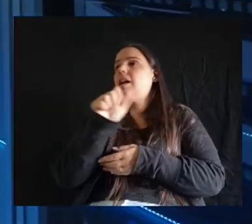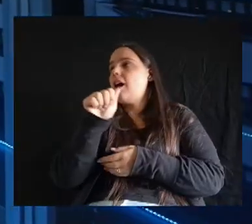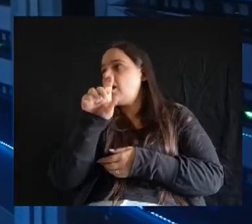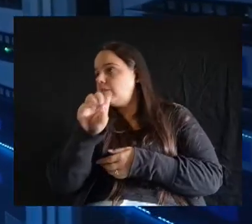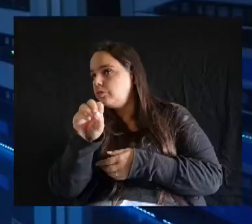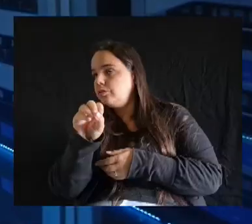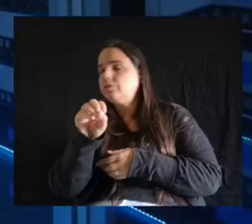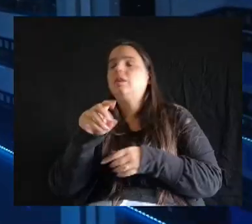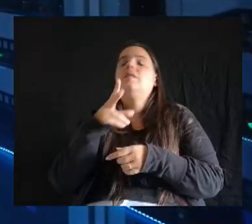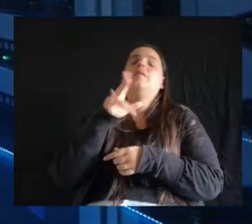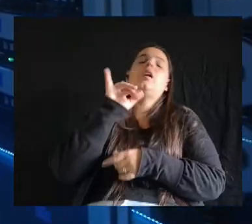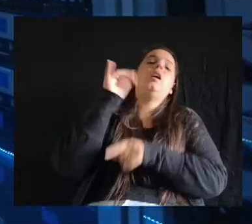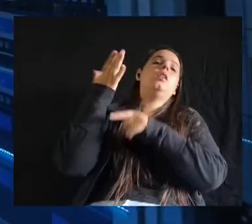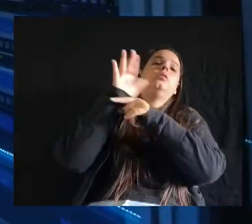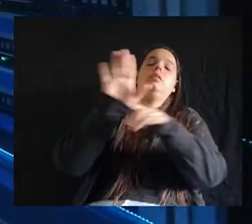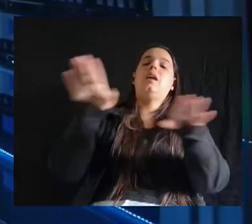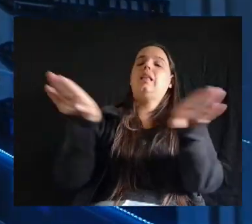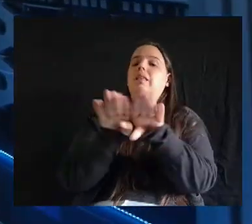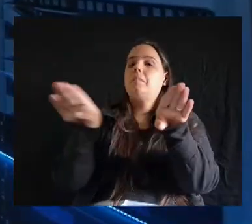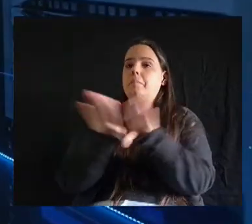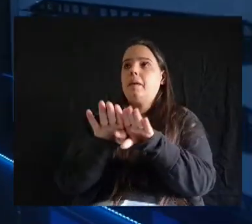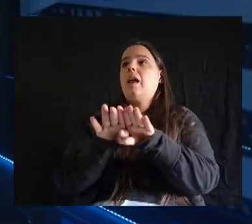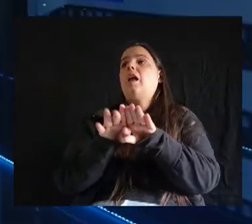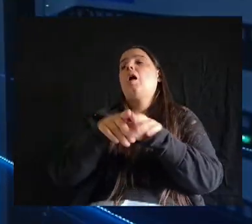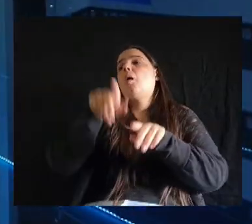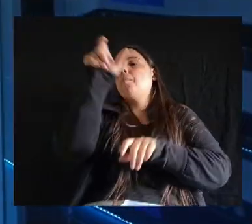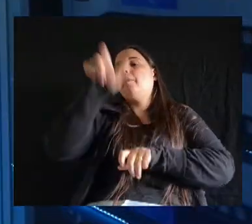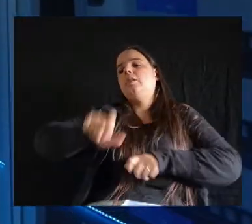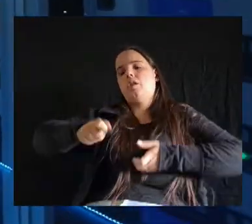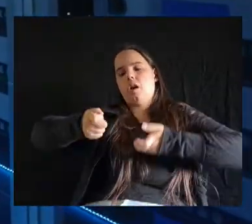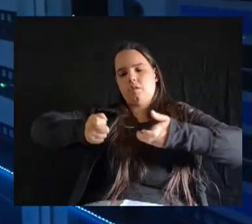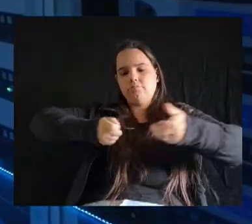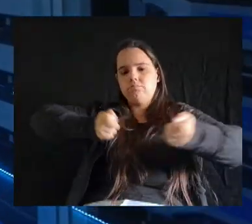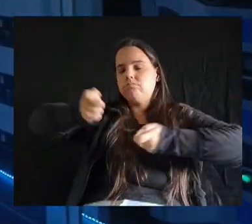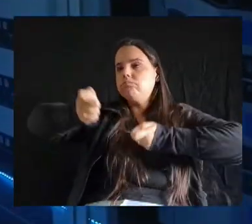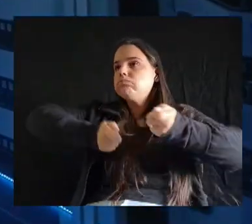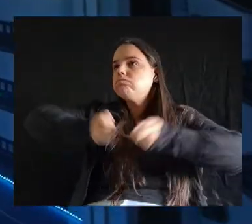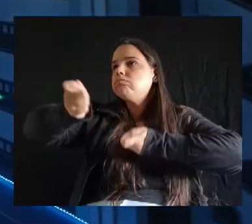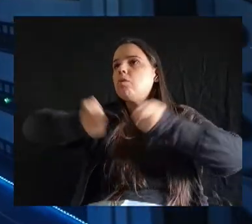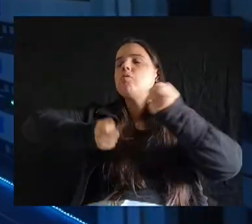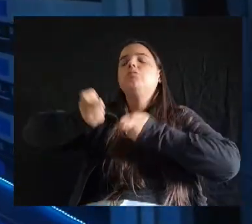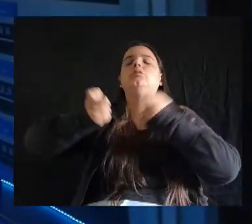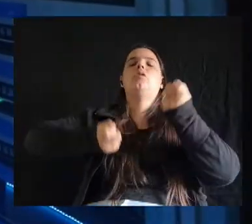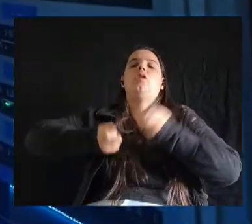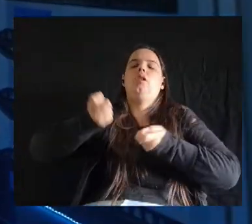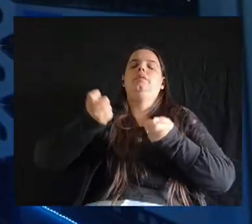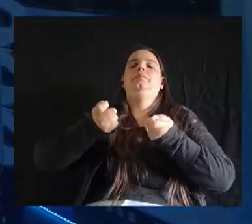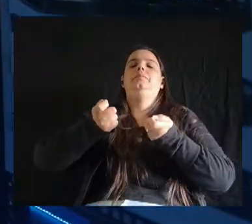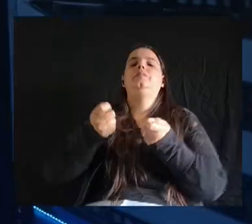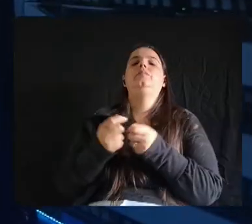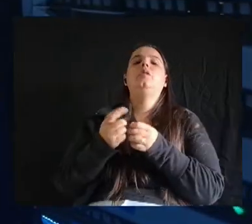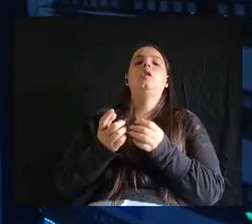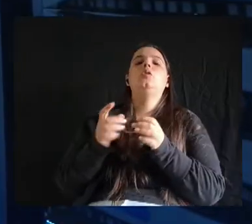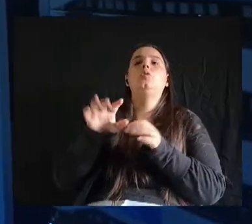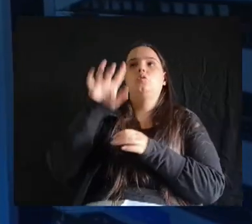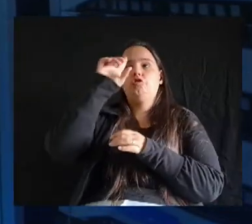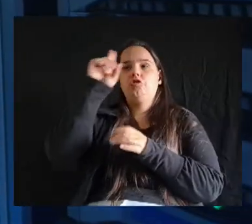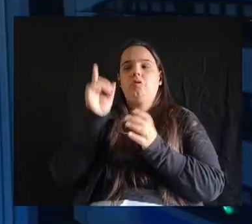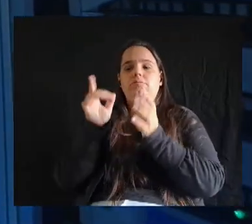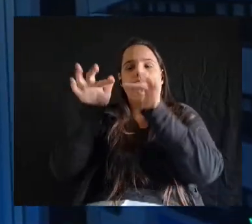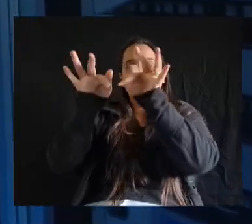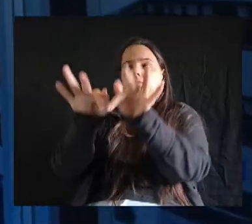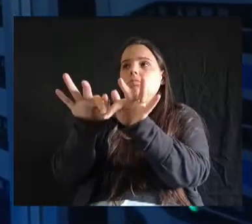muito, né, para quem faz a operação do data center ter uma operação mais eficiente. No final do dia, né, a gente também vai